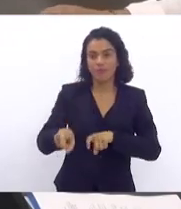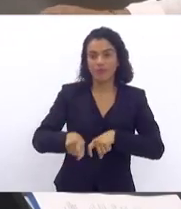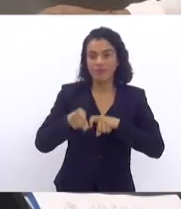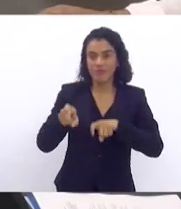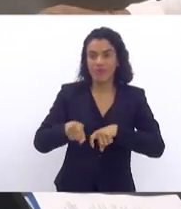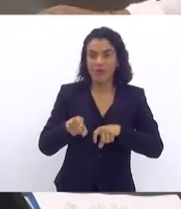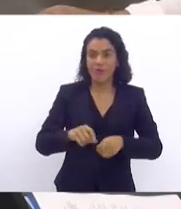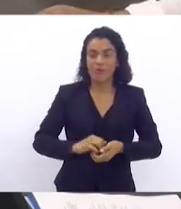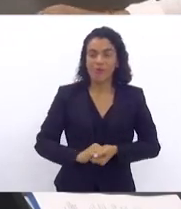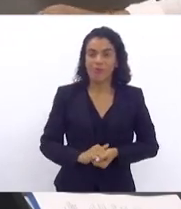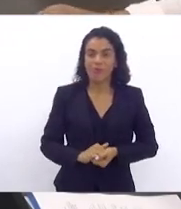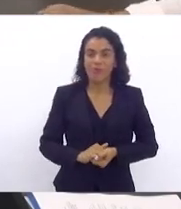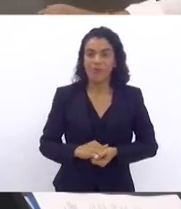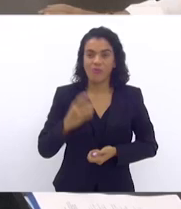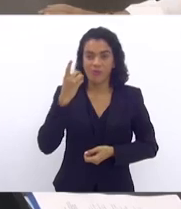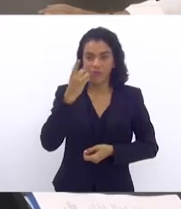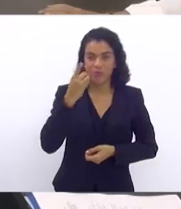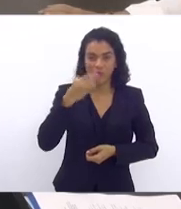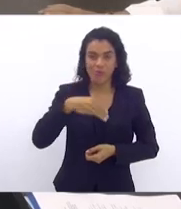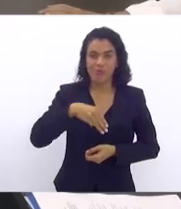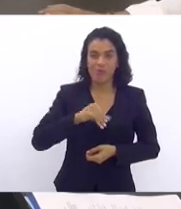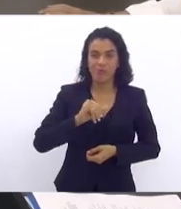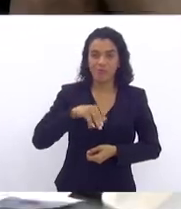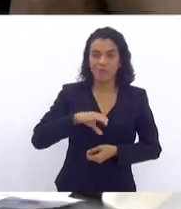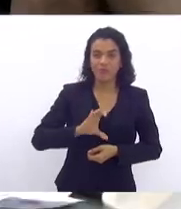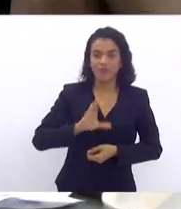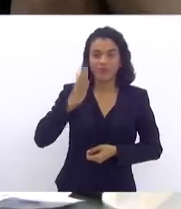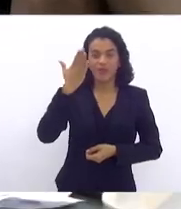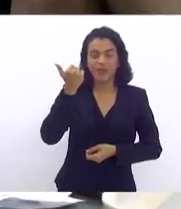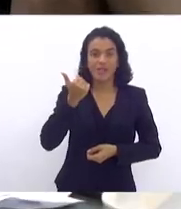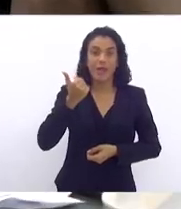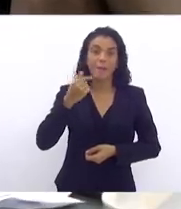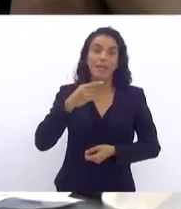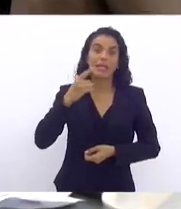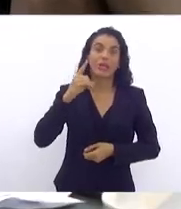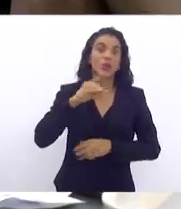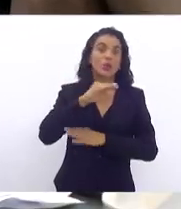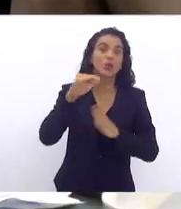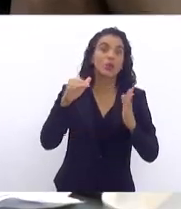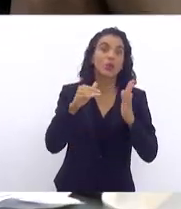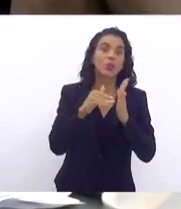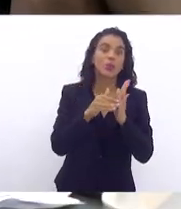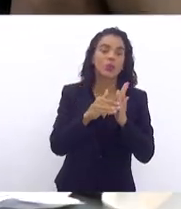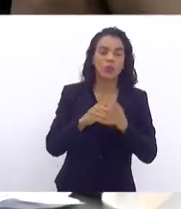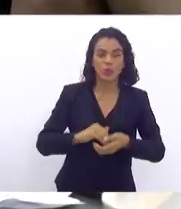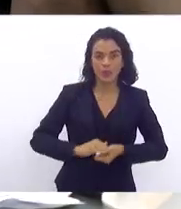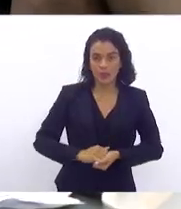não. O deputado Carlos Mink sabe de coisas que até Deus duvida. O deputado é aquicultor.